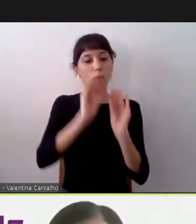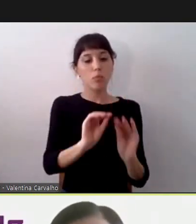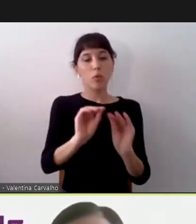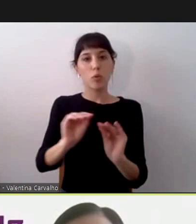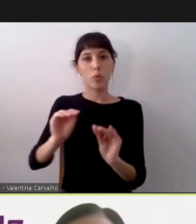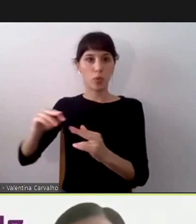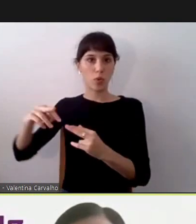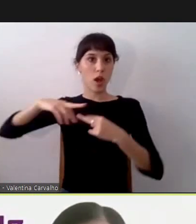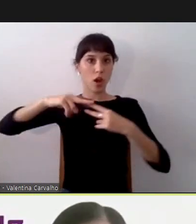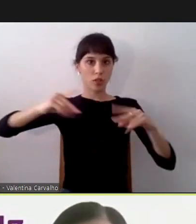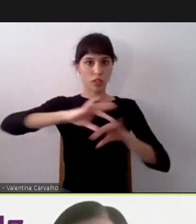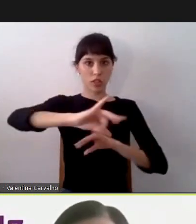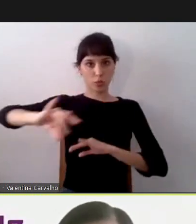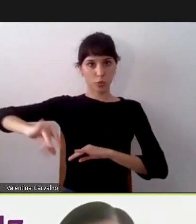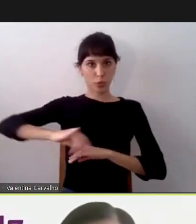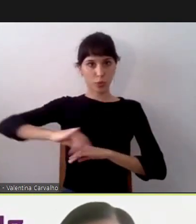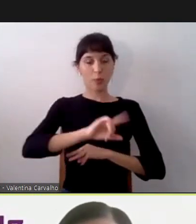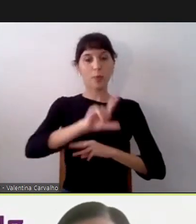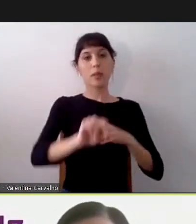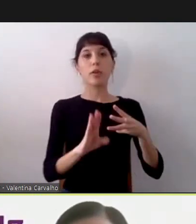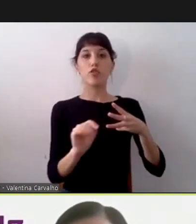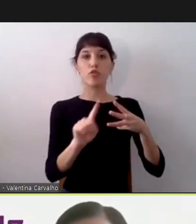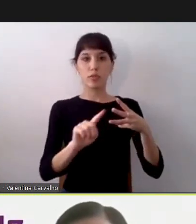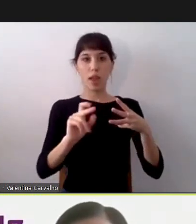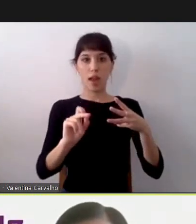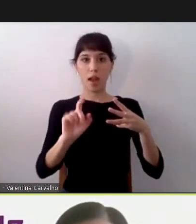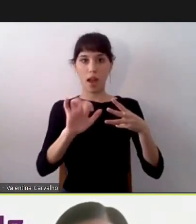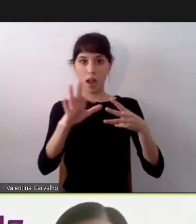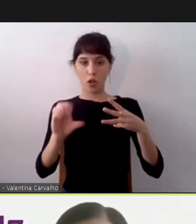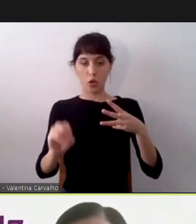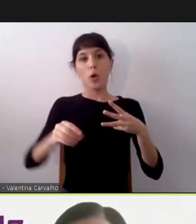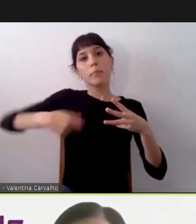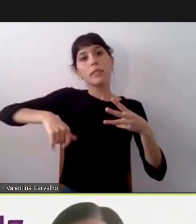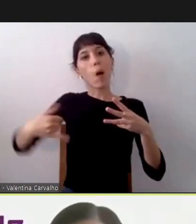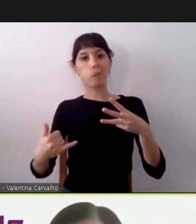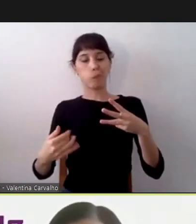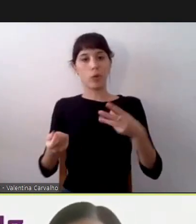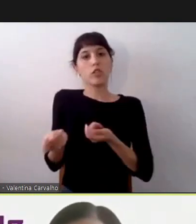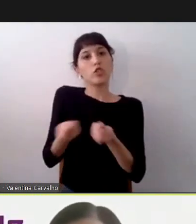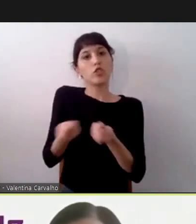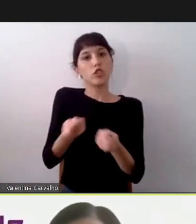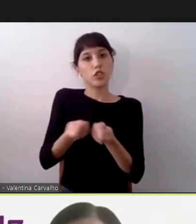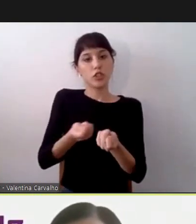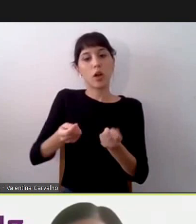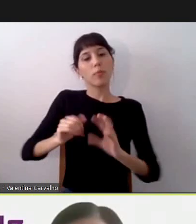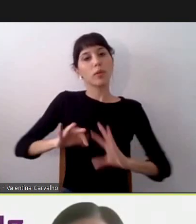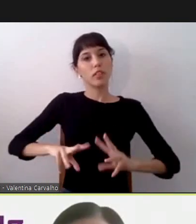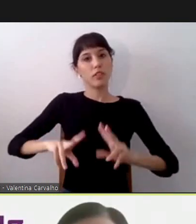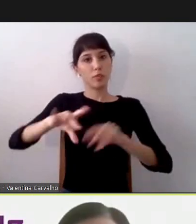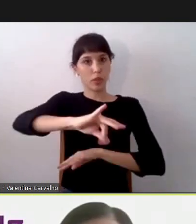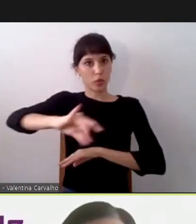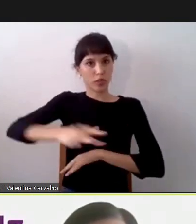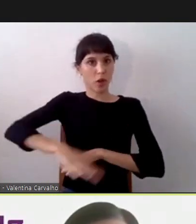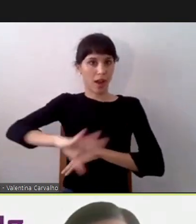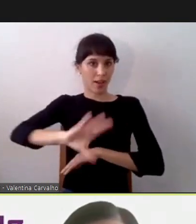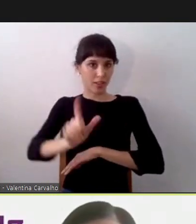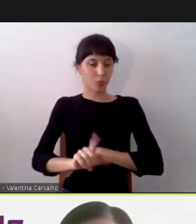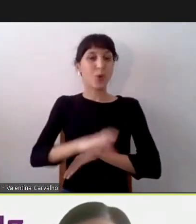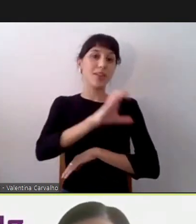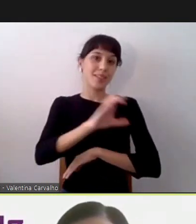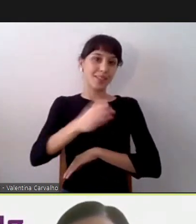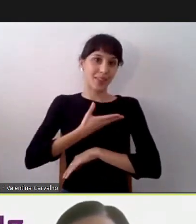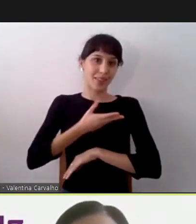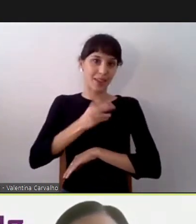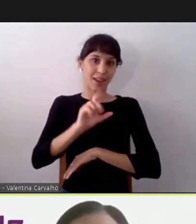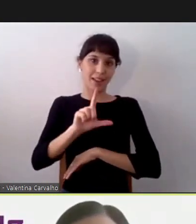FEFAL. E José Alho, Vice-Presidente da Comissão de Coordenação e Desenvolvimento Regional de Lisboa e Val do Tejo,